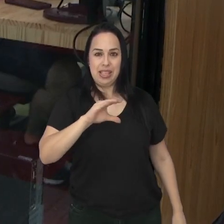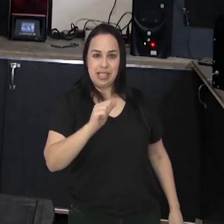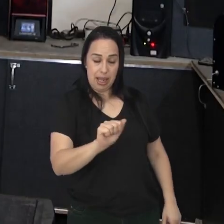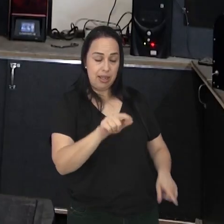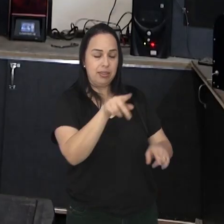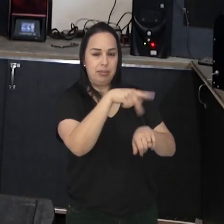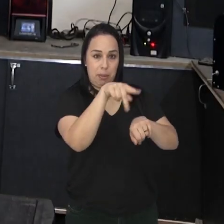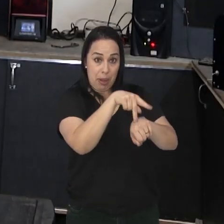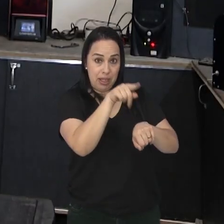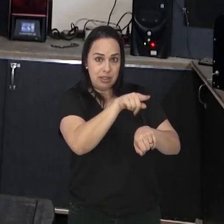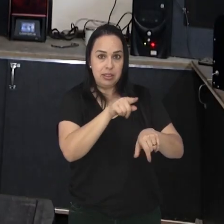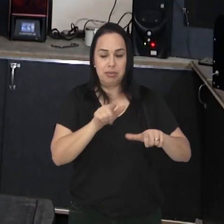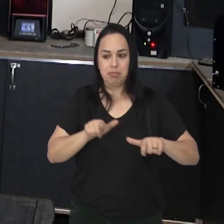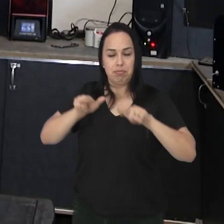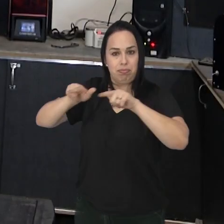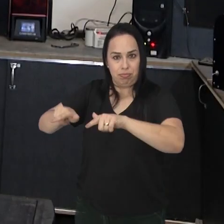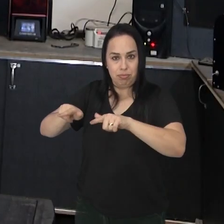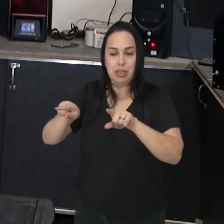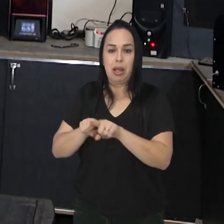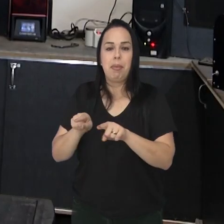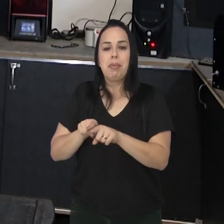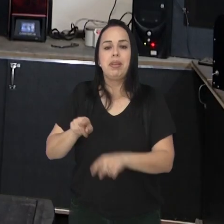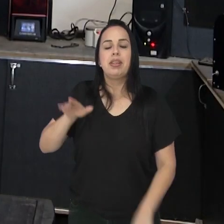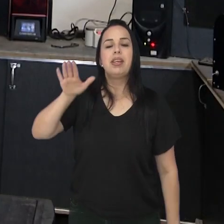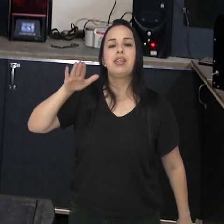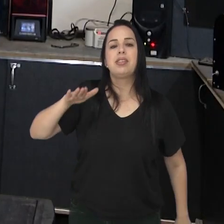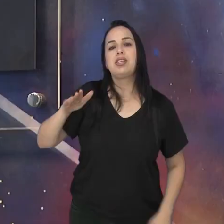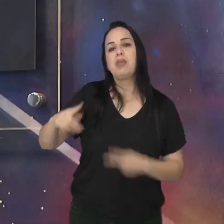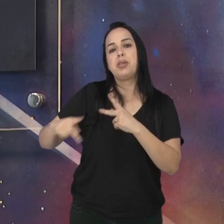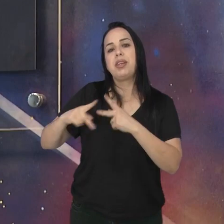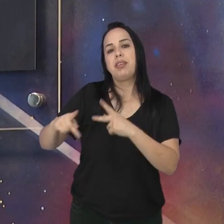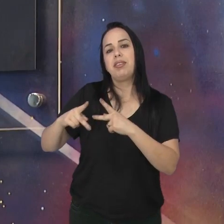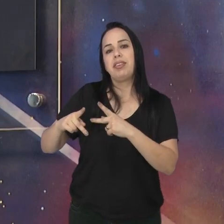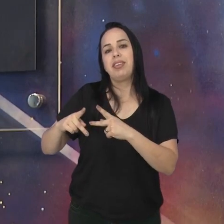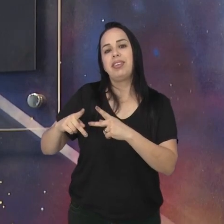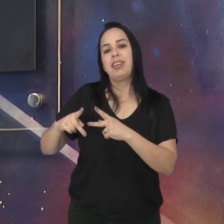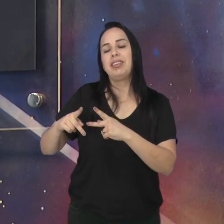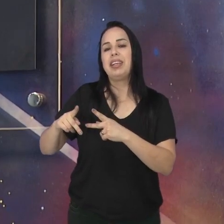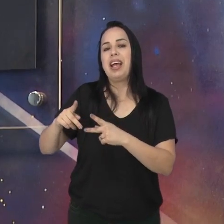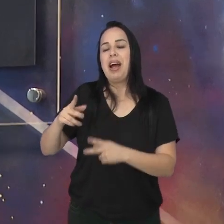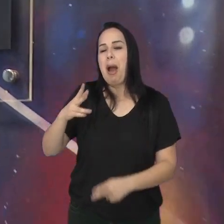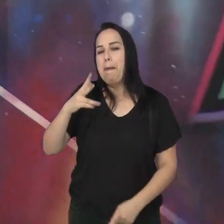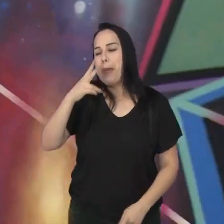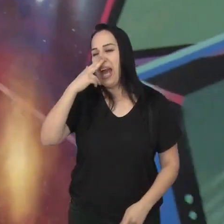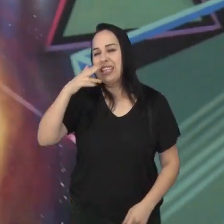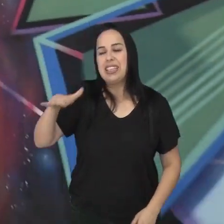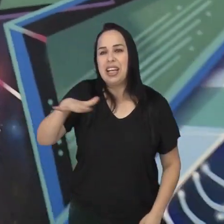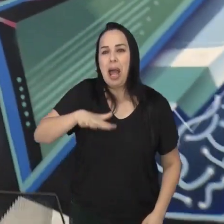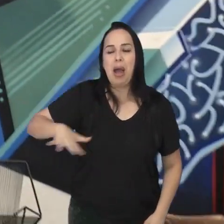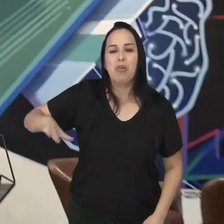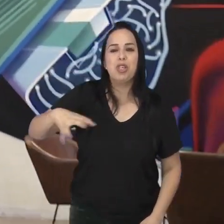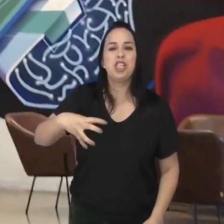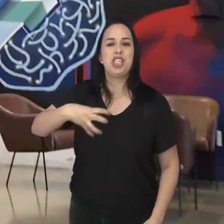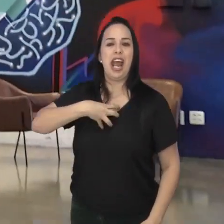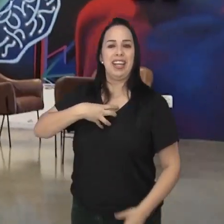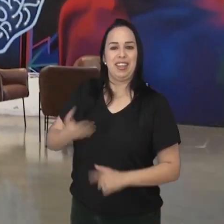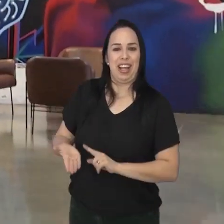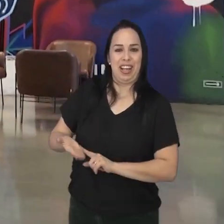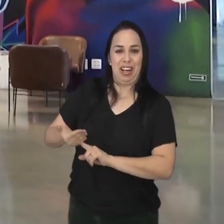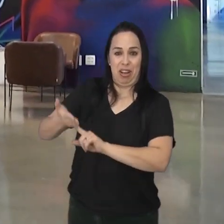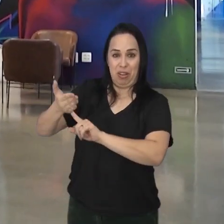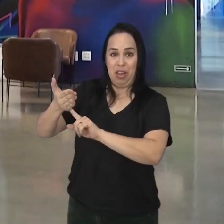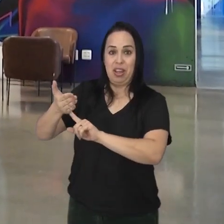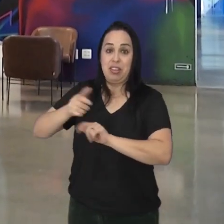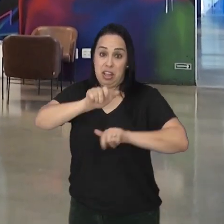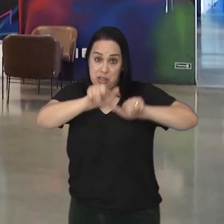ajudou a incubadora a receber o reconhecimento, segundo Anderson, é que São José dos Campos carrega um DNA tecnológico com